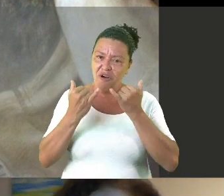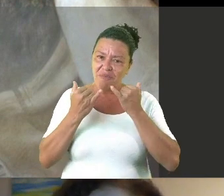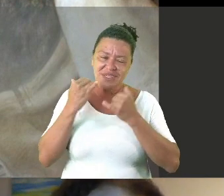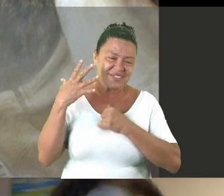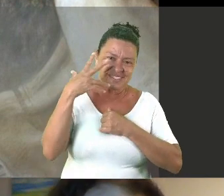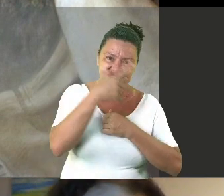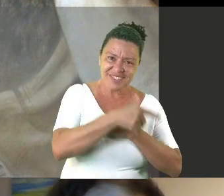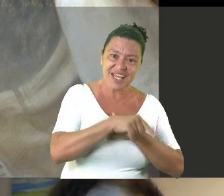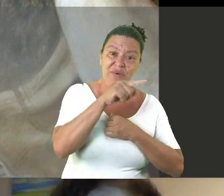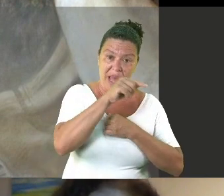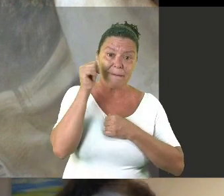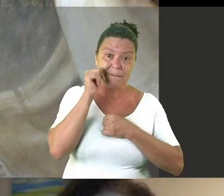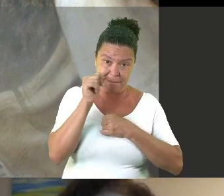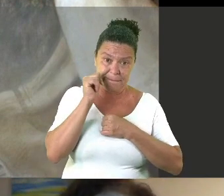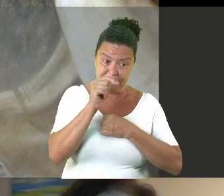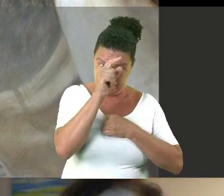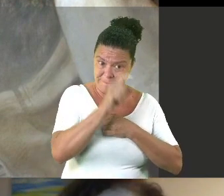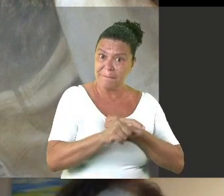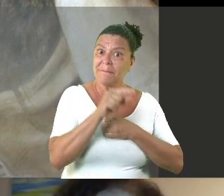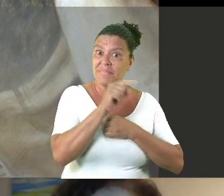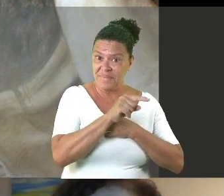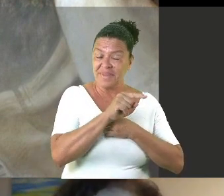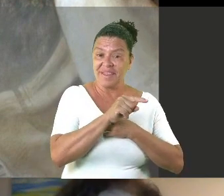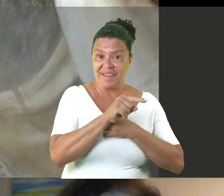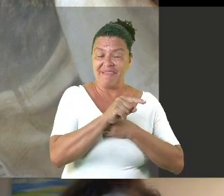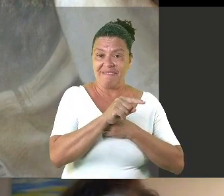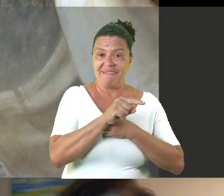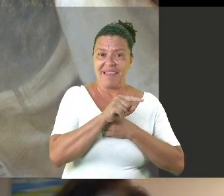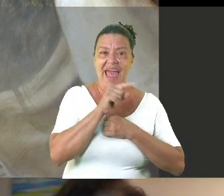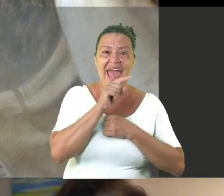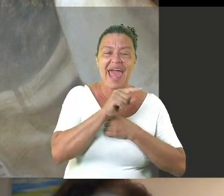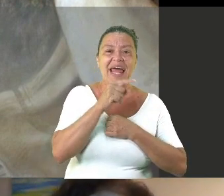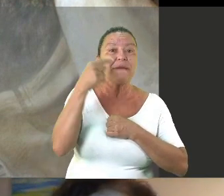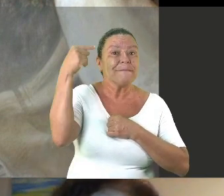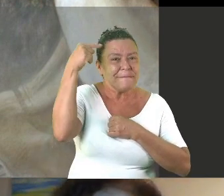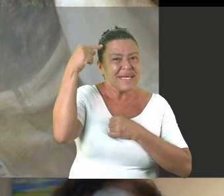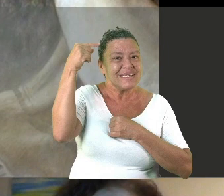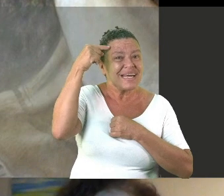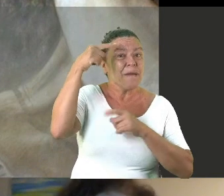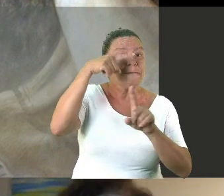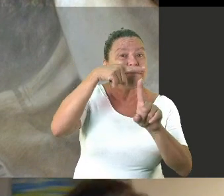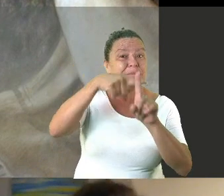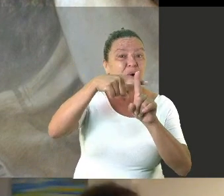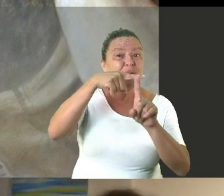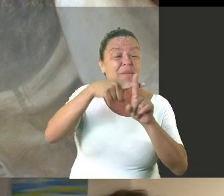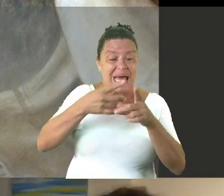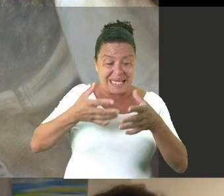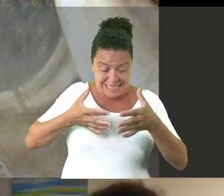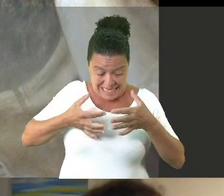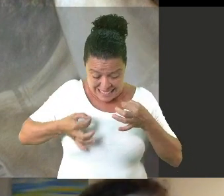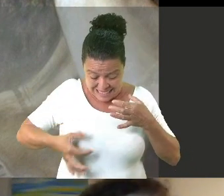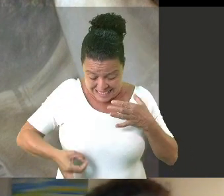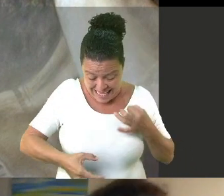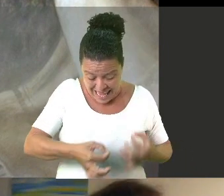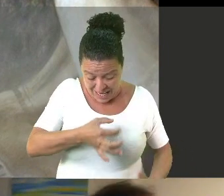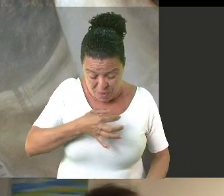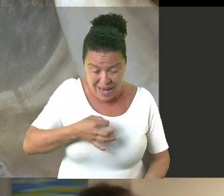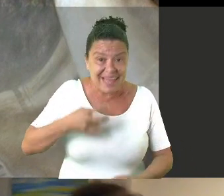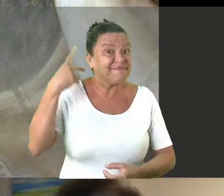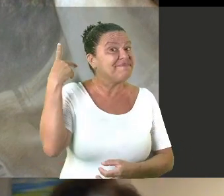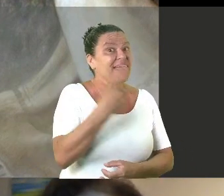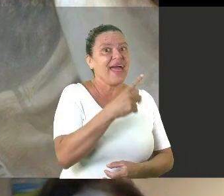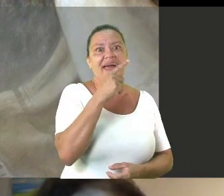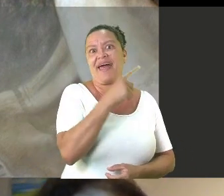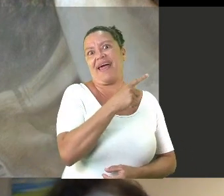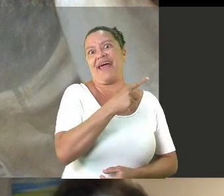aquilo que a mulher emitia para cada uma das células do corpo dela, aquilo que ela emitia para o